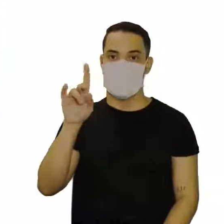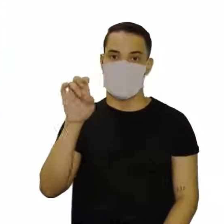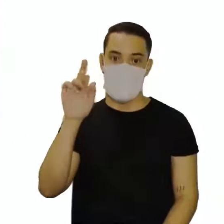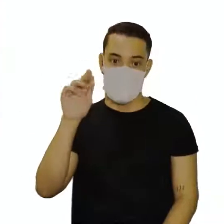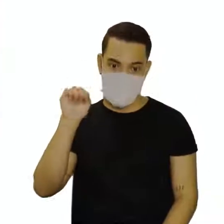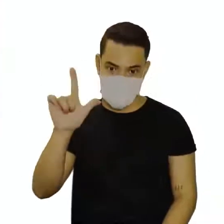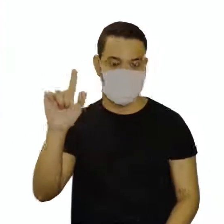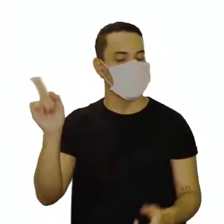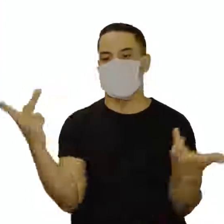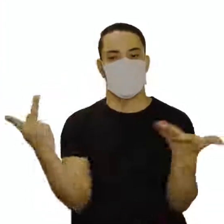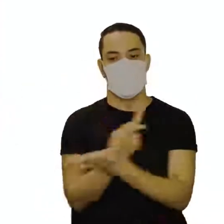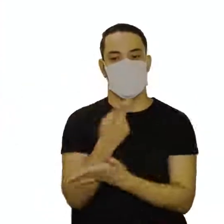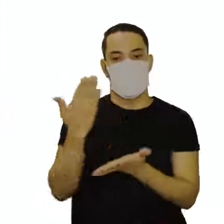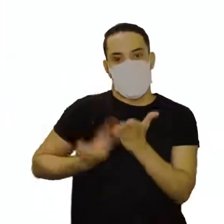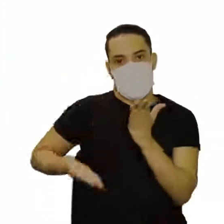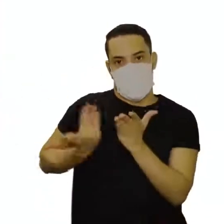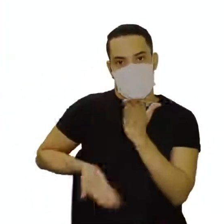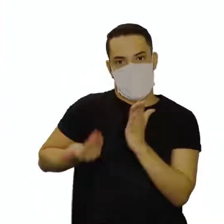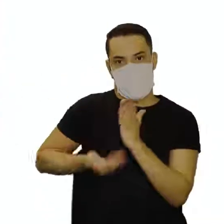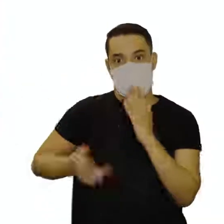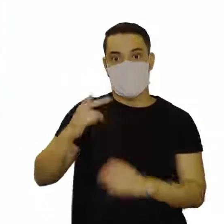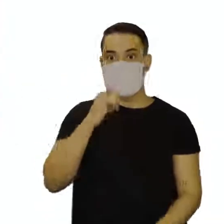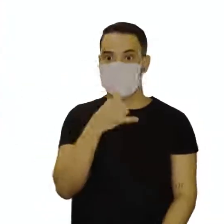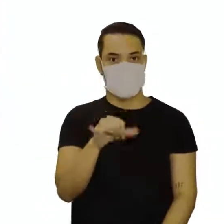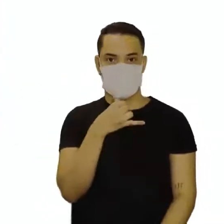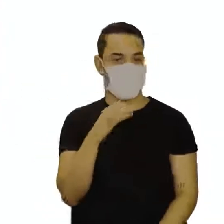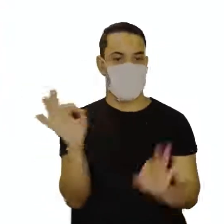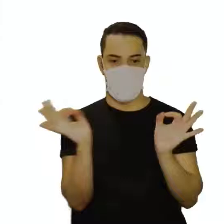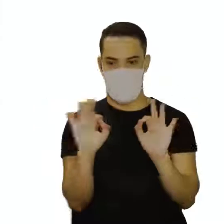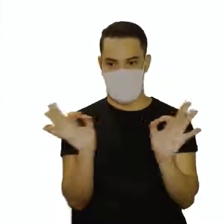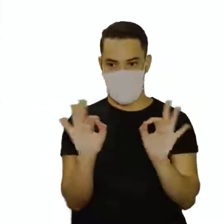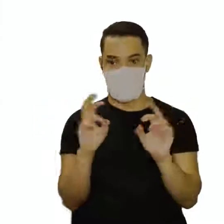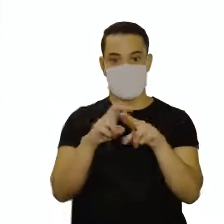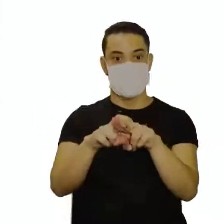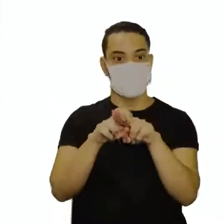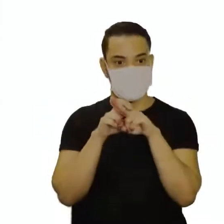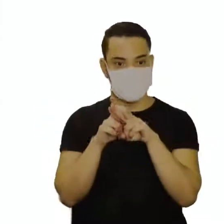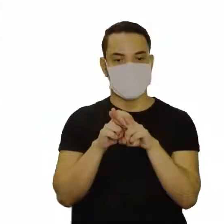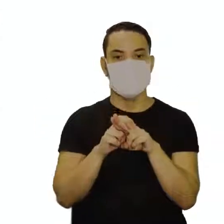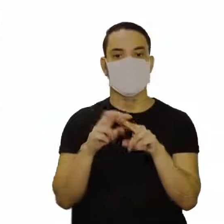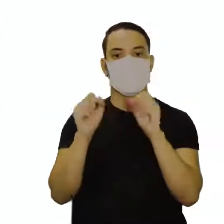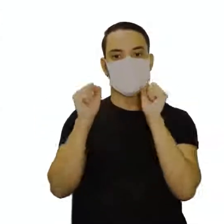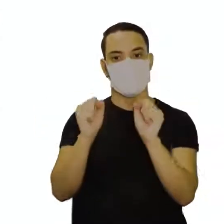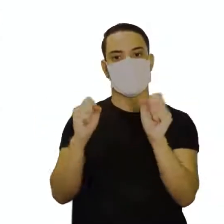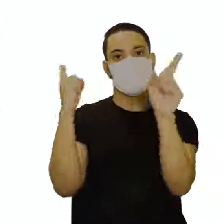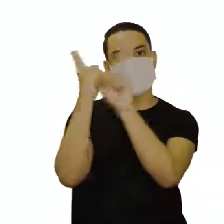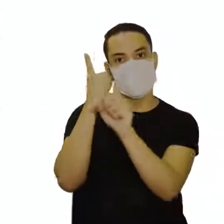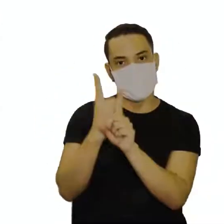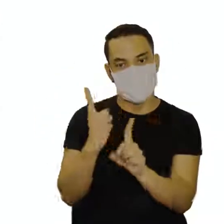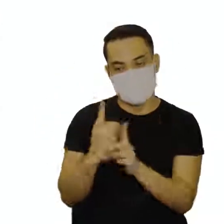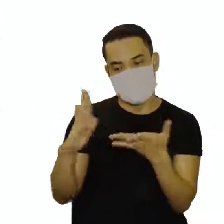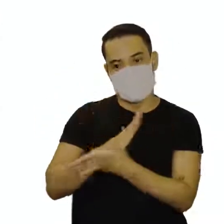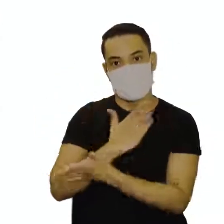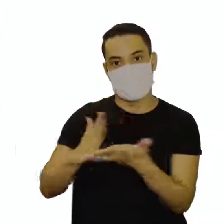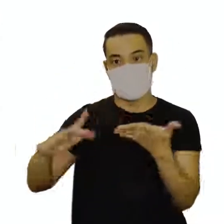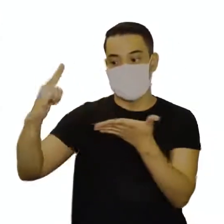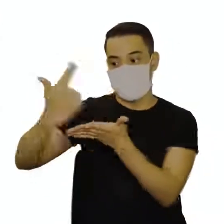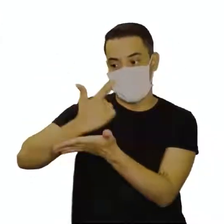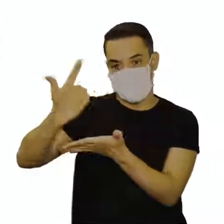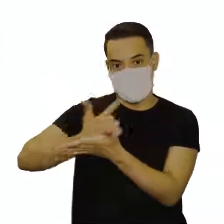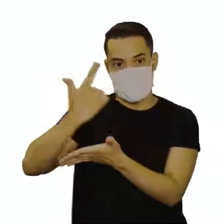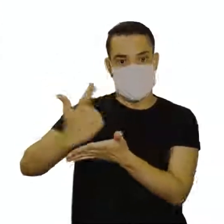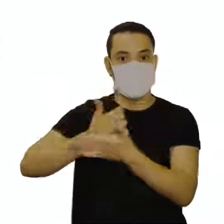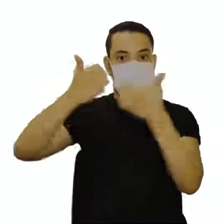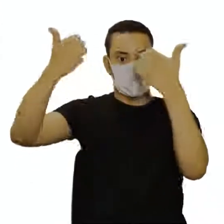ocorre perda interna de energia, portanto, podemos encontrar alguns livros que denominam